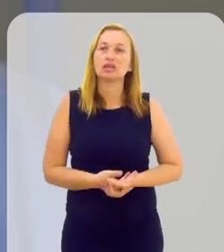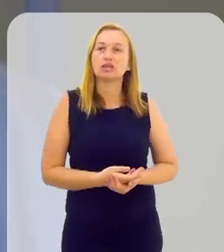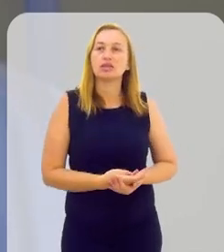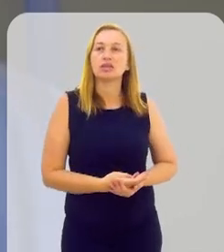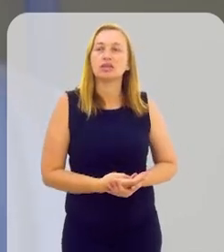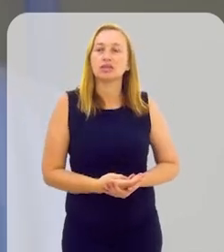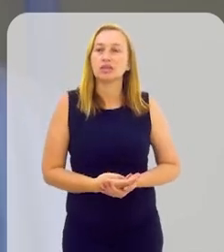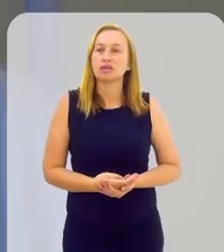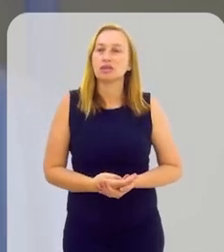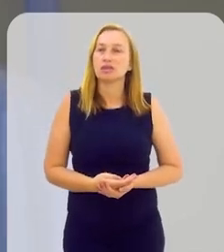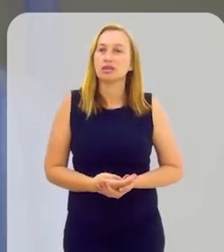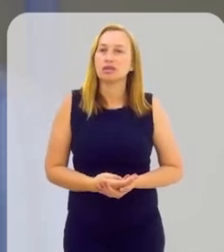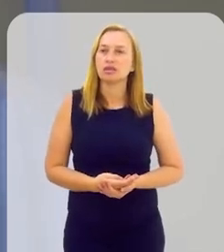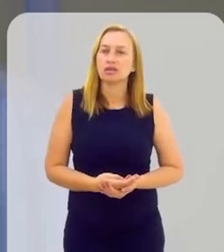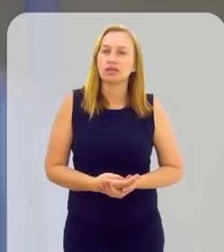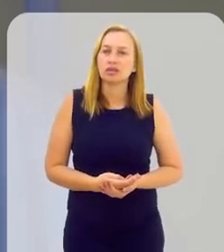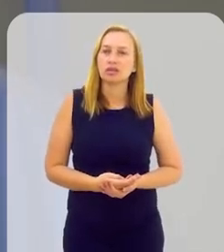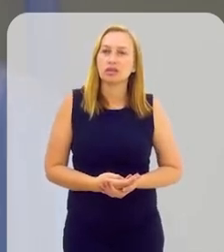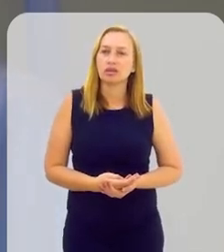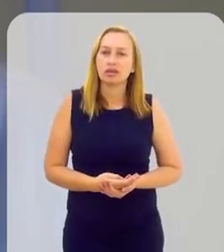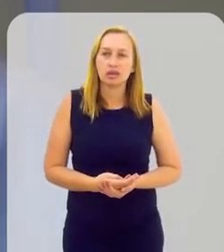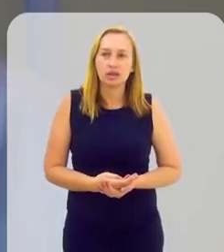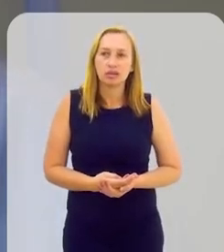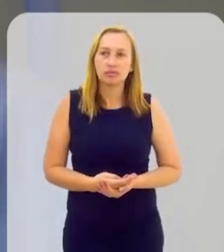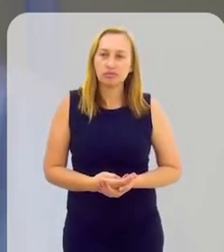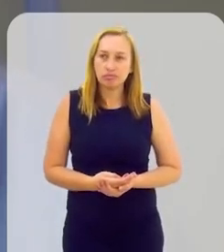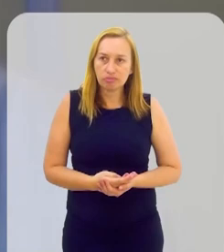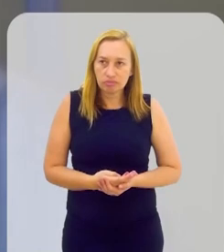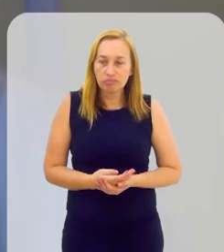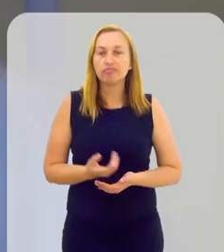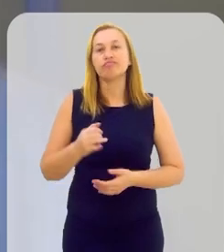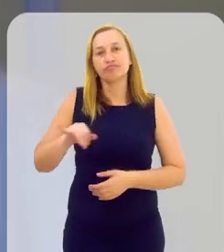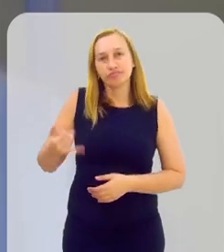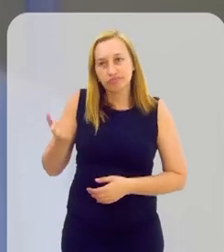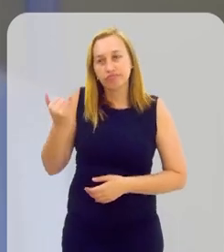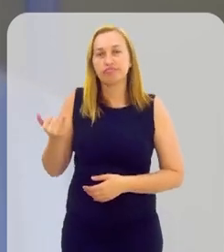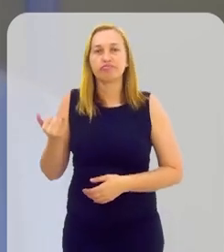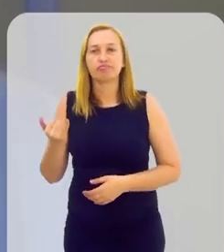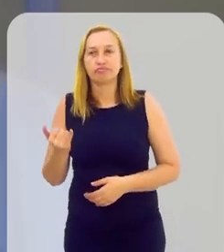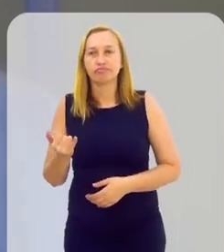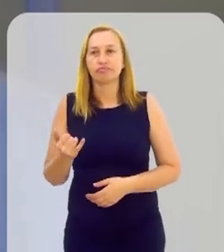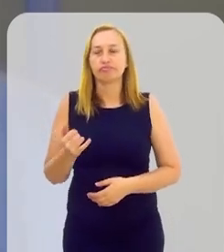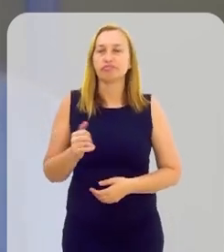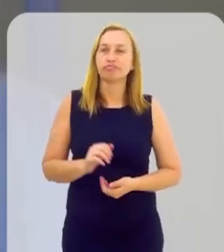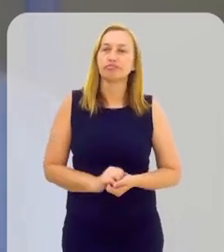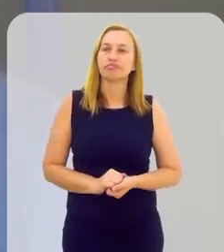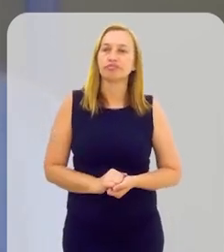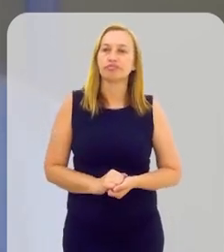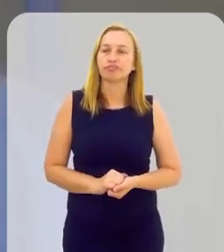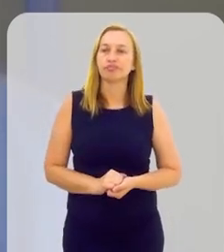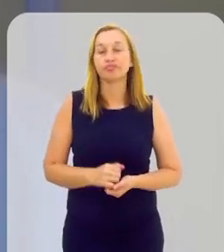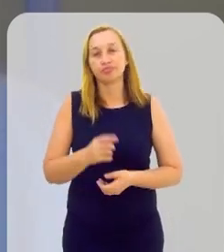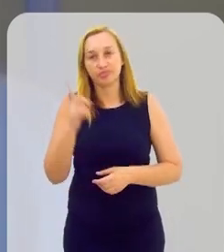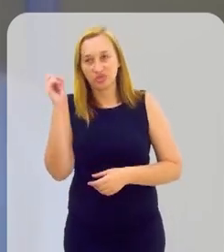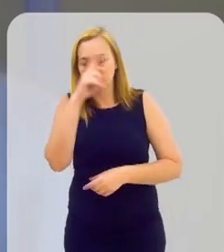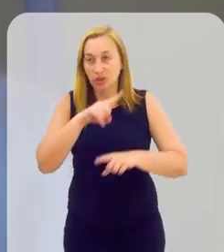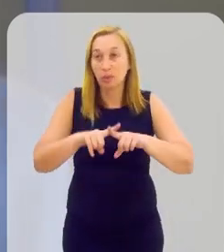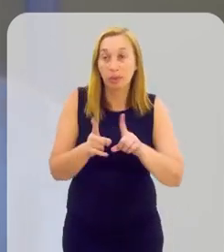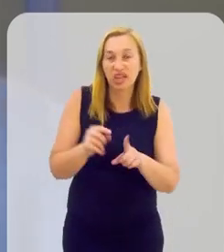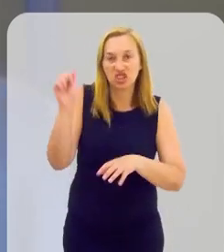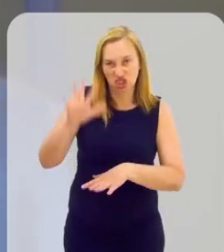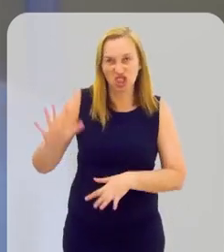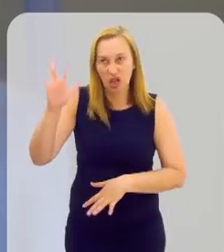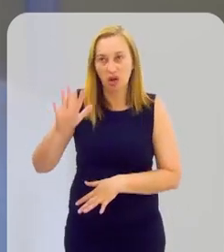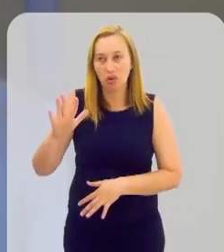as linhas de governo estão muito baseadas e na parte de correção da taxa de juros, e a Selic tem sido um